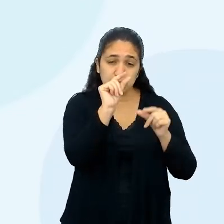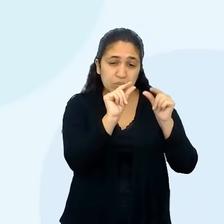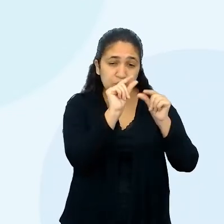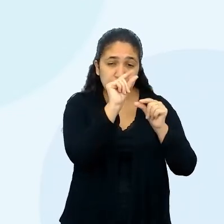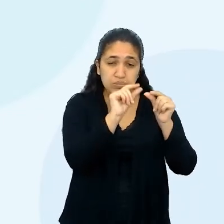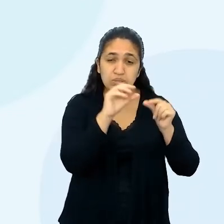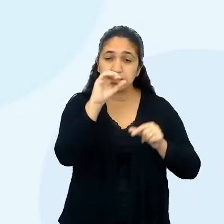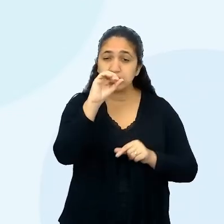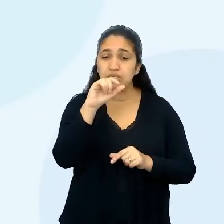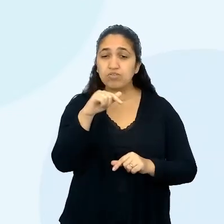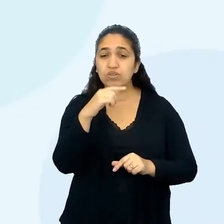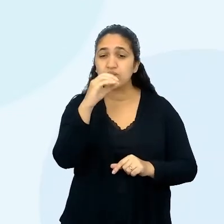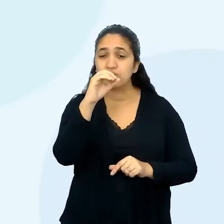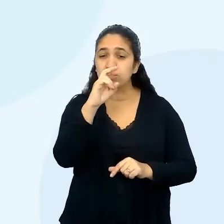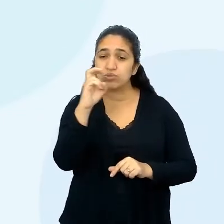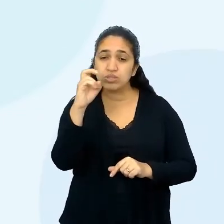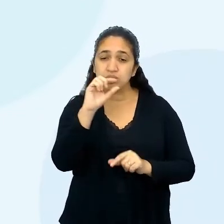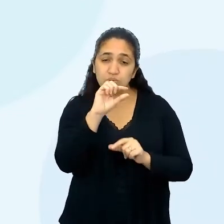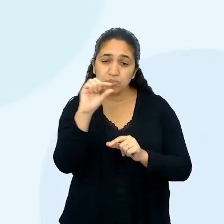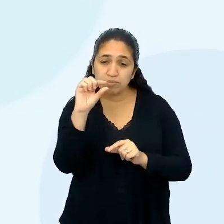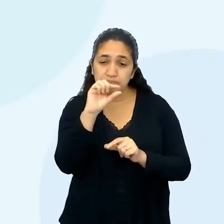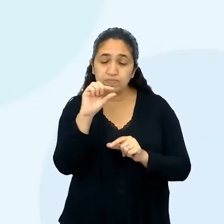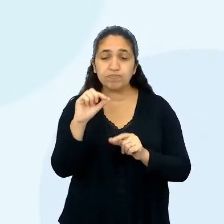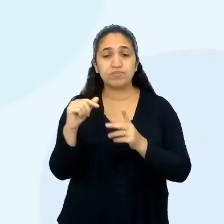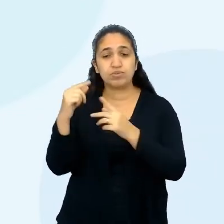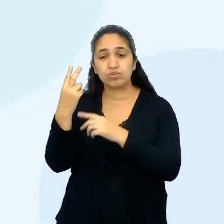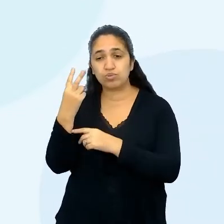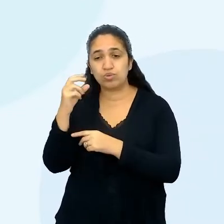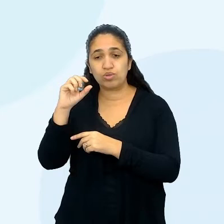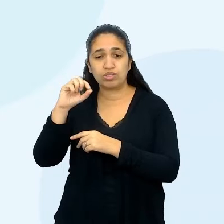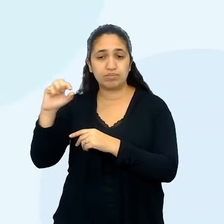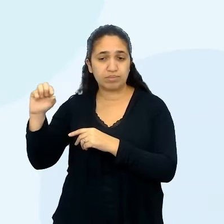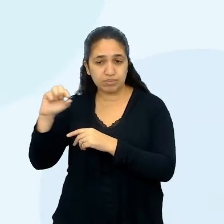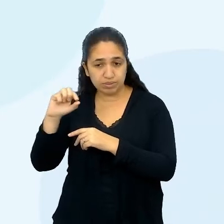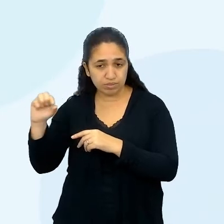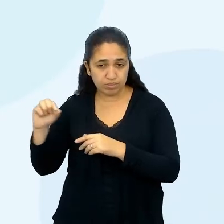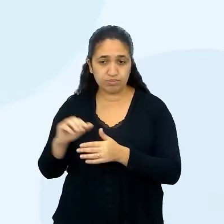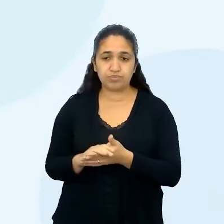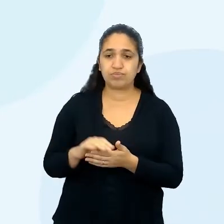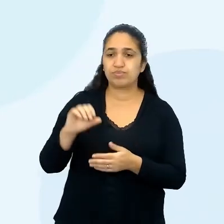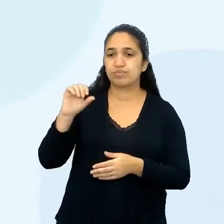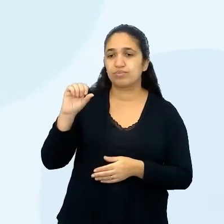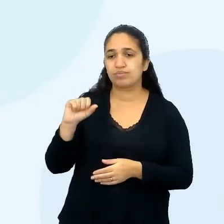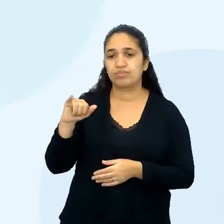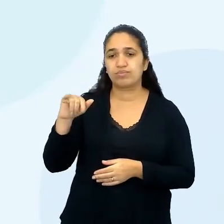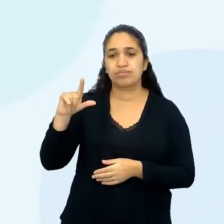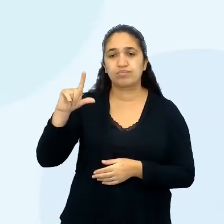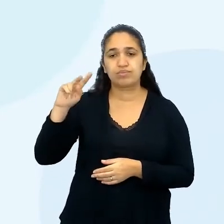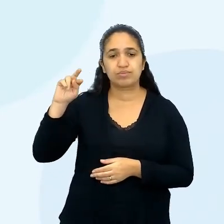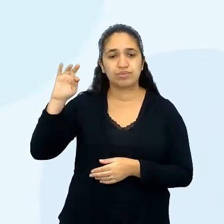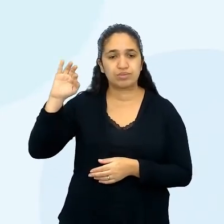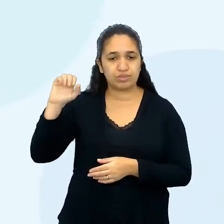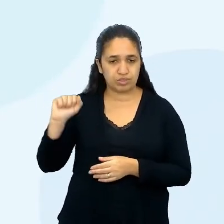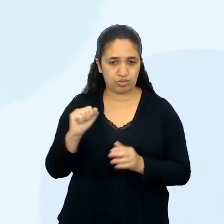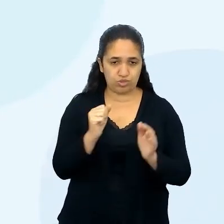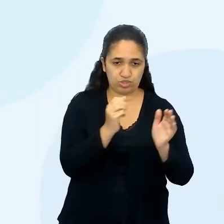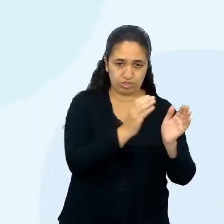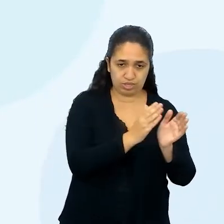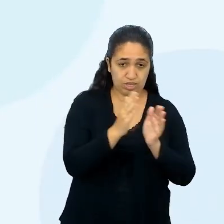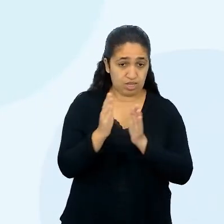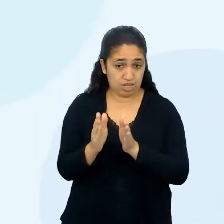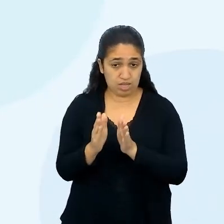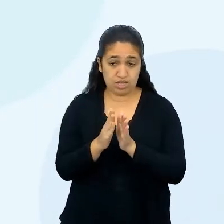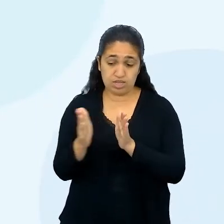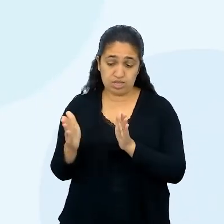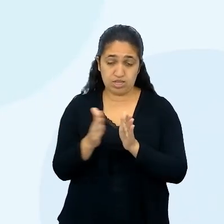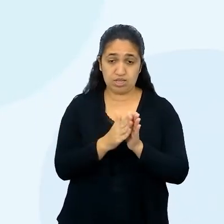entre 0,05 milímetros e 2 milímetros. O silt, que está entre a areia, né,